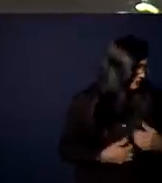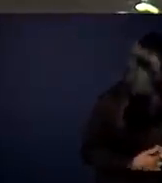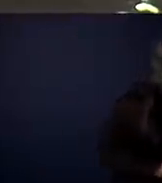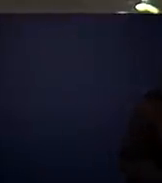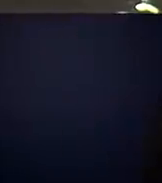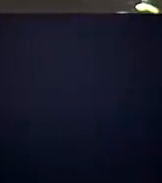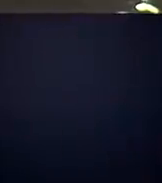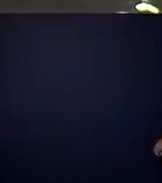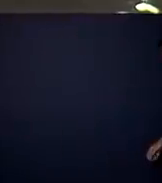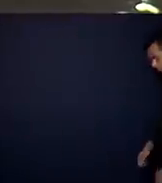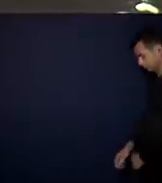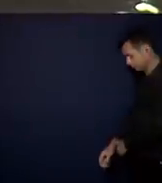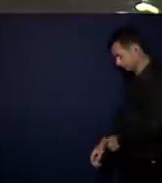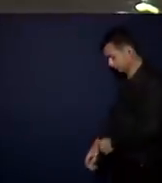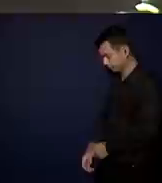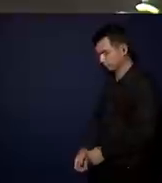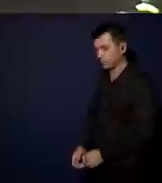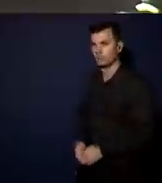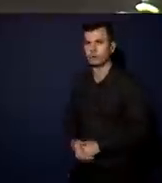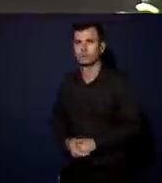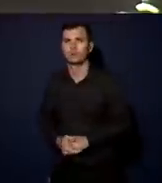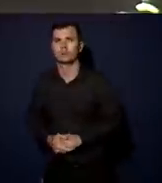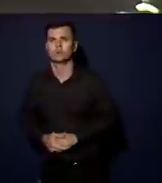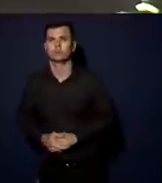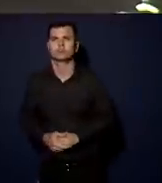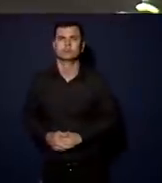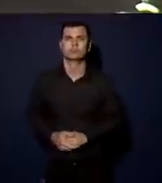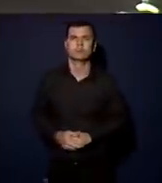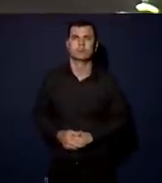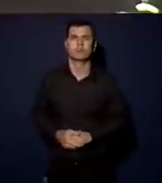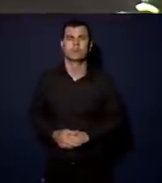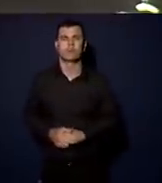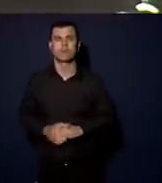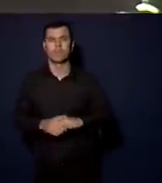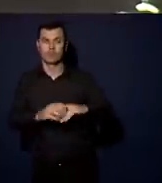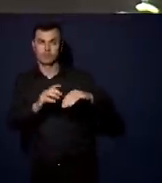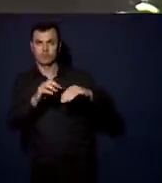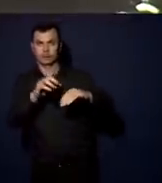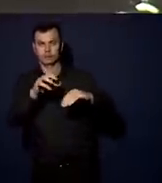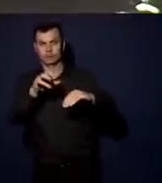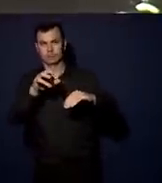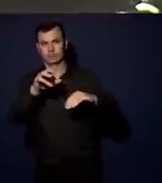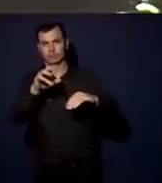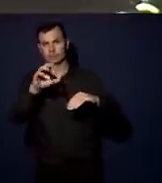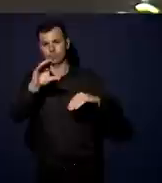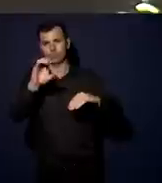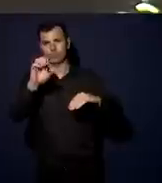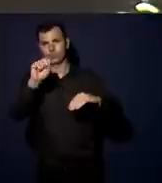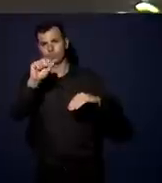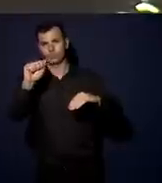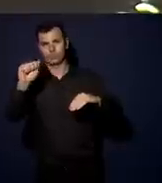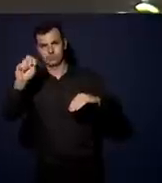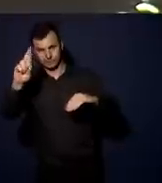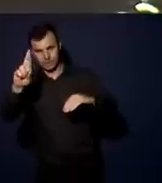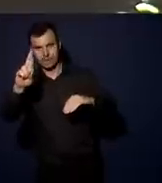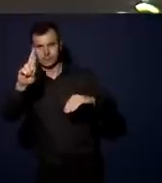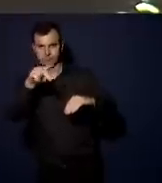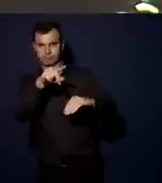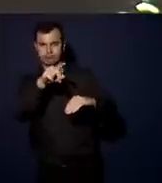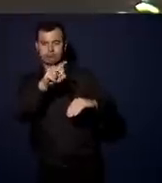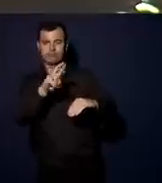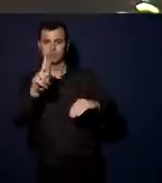consumidor da plataforma é o parceiro que ela conosco no crédito todo mundo é consumidor da da plataforma Então acho